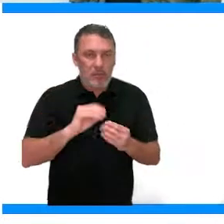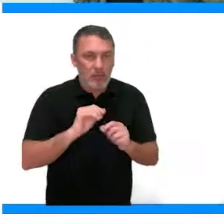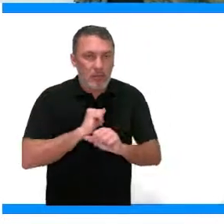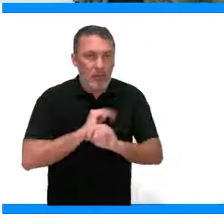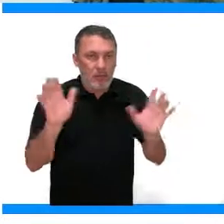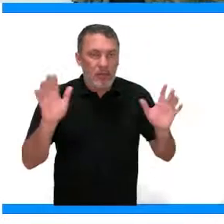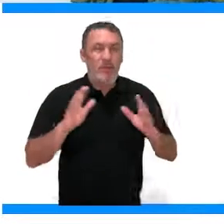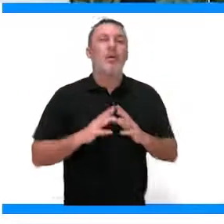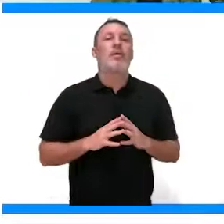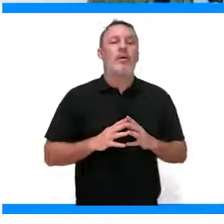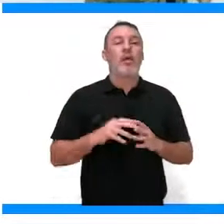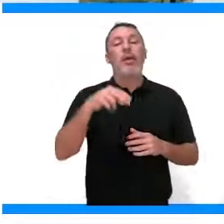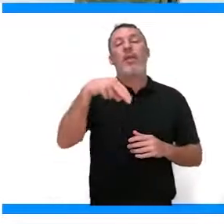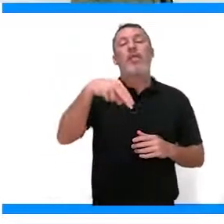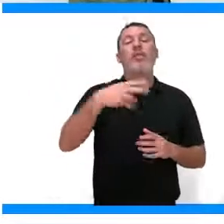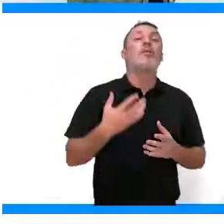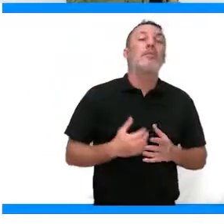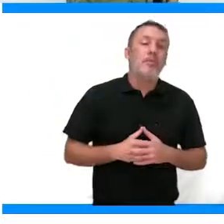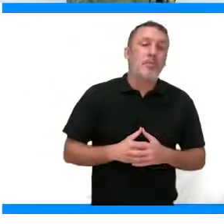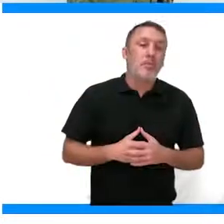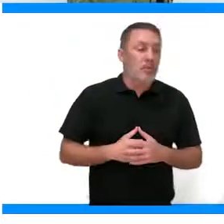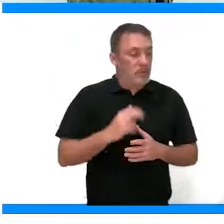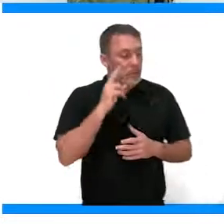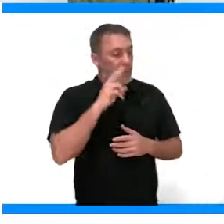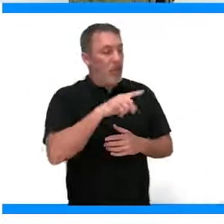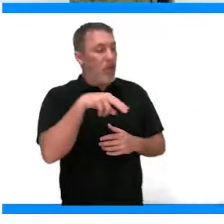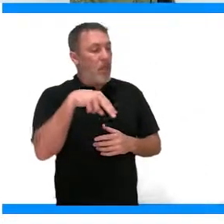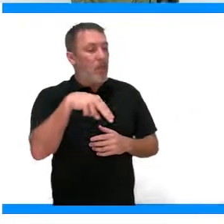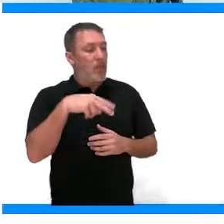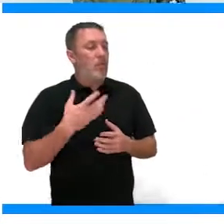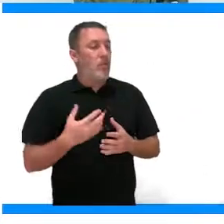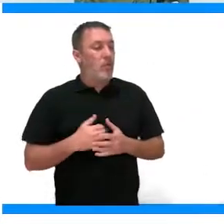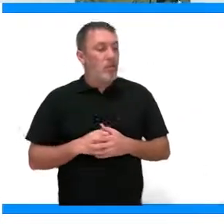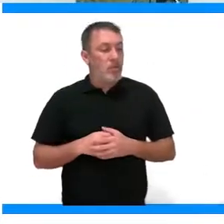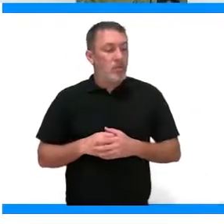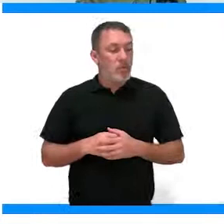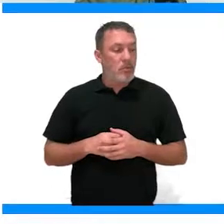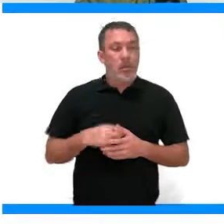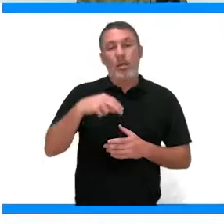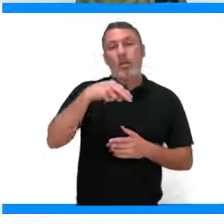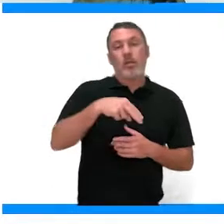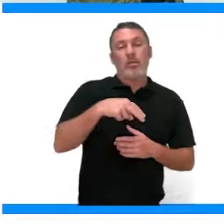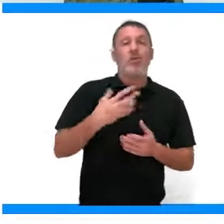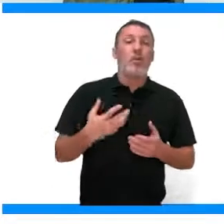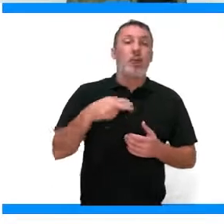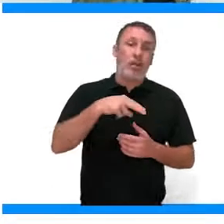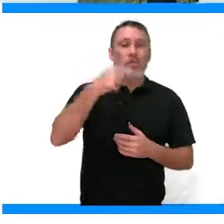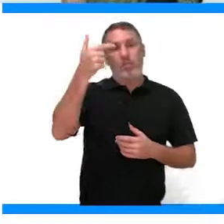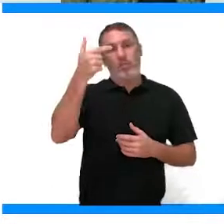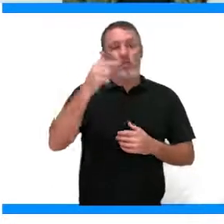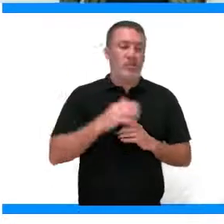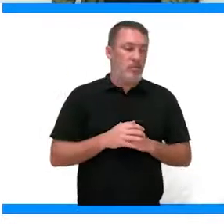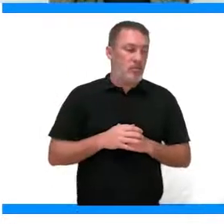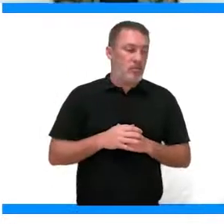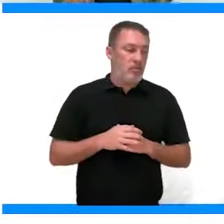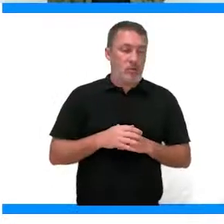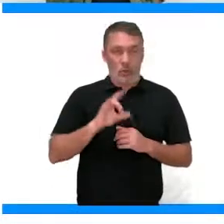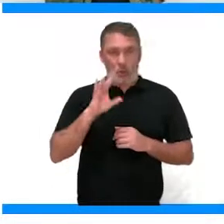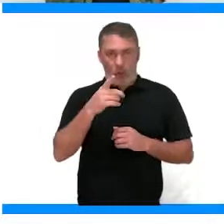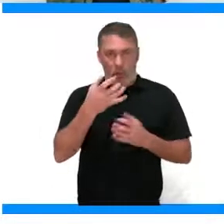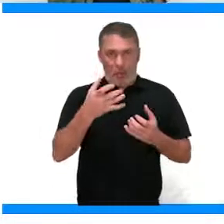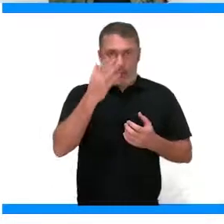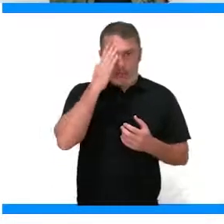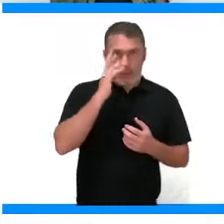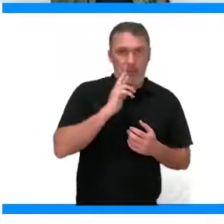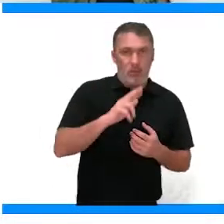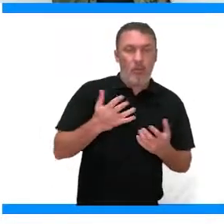visão? Área N. Qual vai ser a área do quadrado de lado N? N ao quadrado. Ele só está querendo